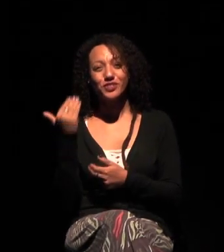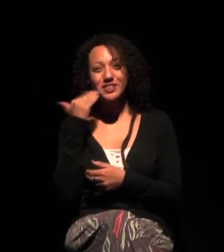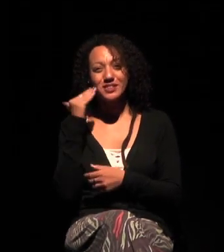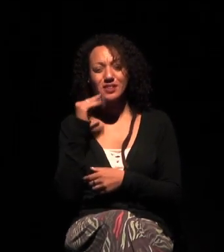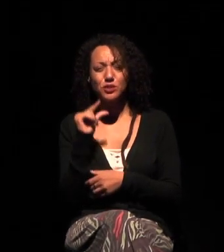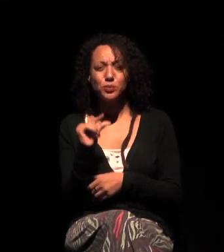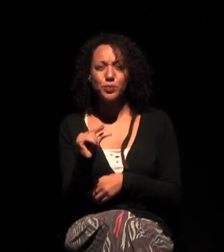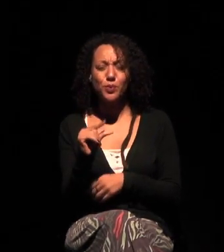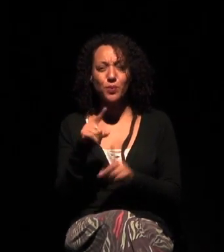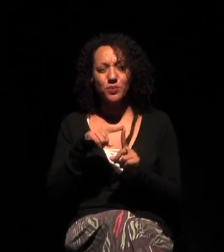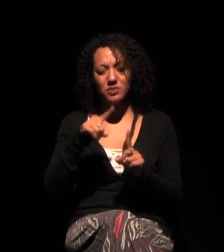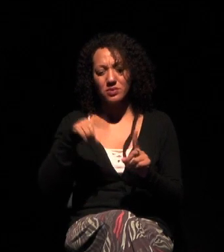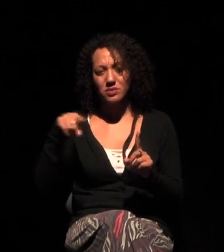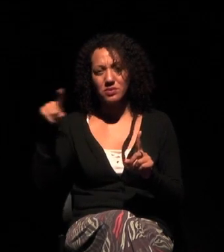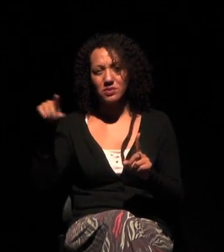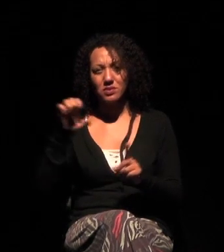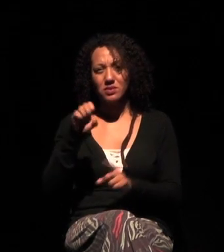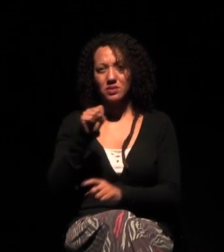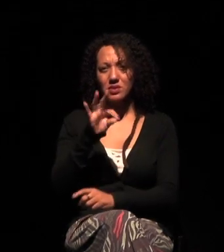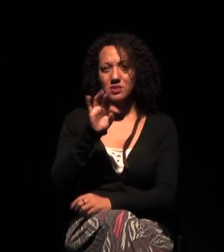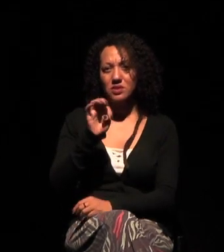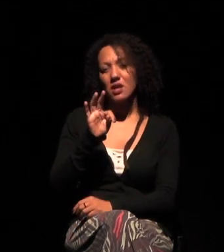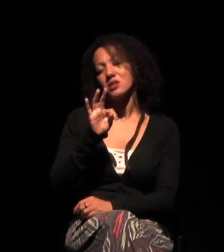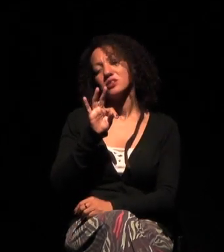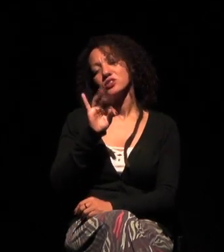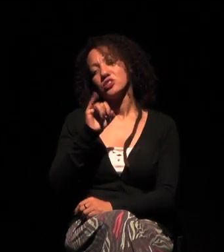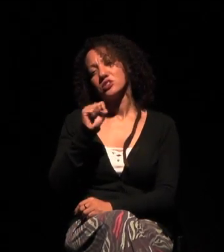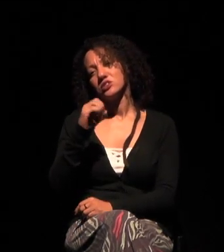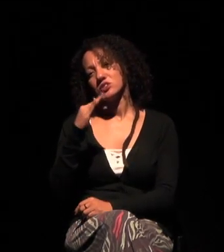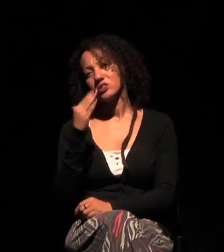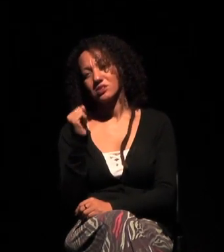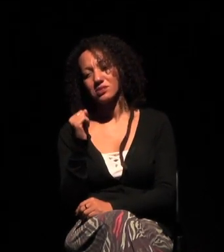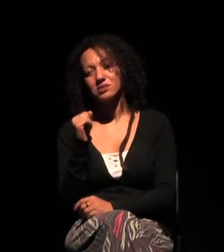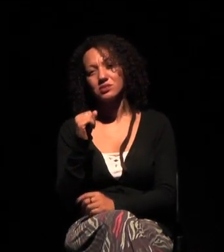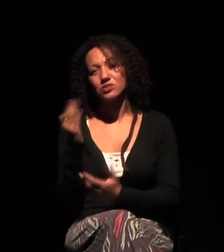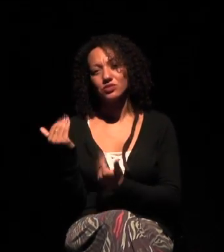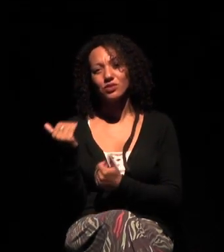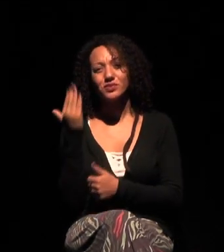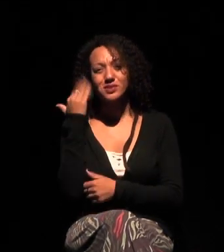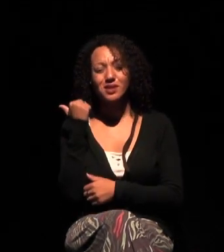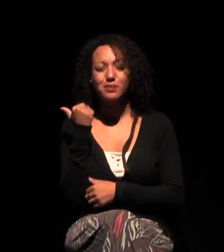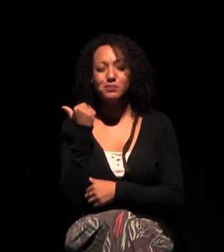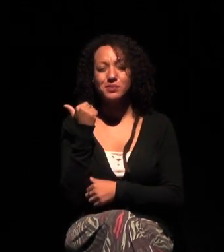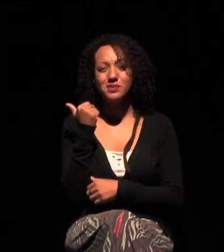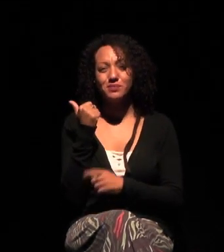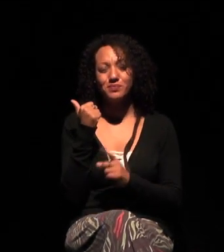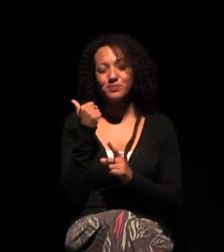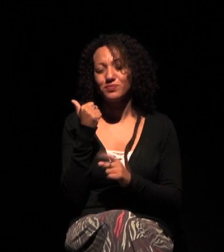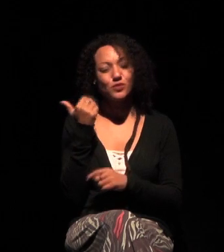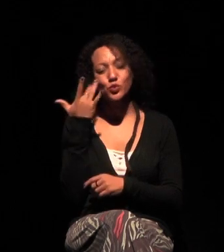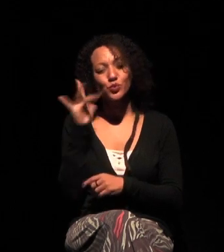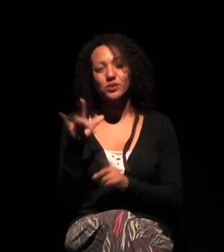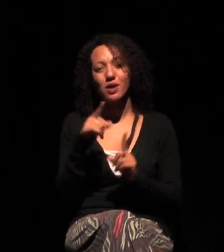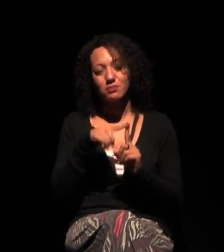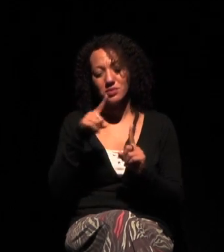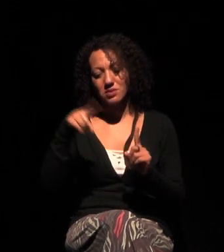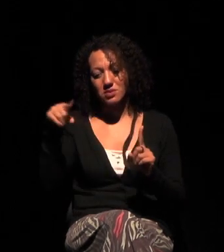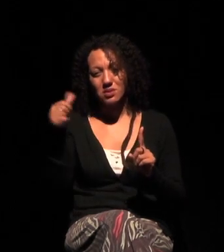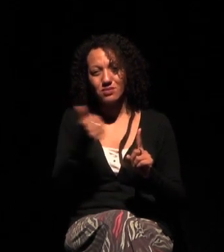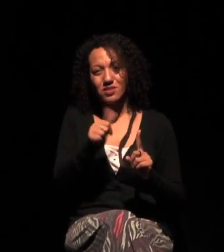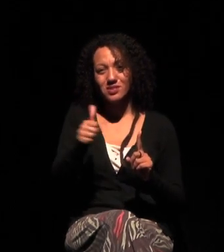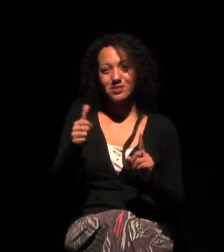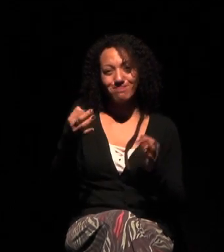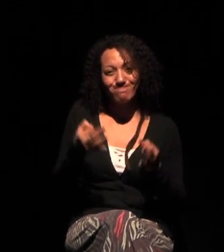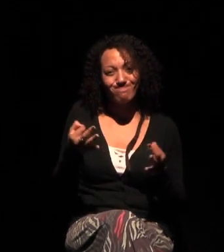sabem pouco como avaliar os dados é muito fácil tem sim exemplos muito claro de como você pode fazer um